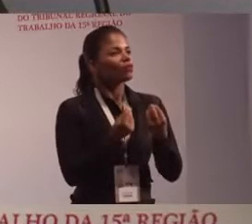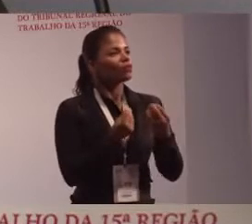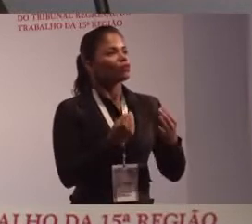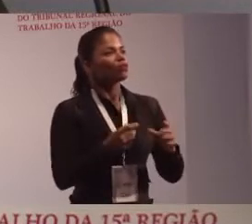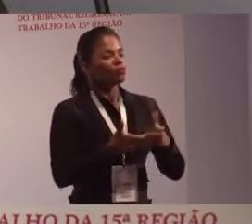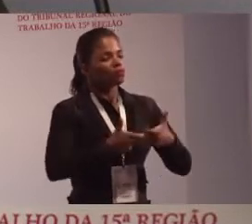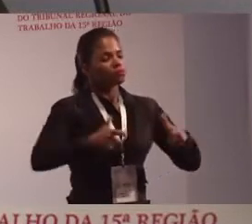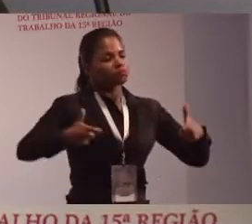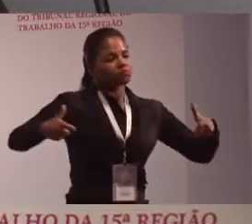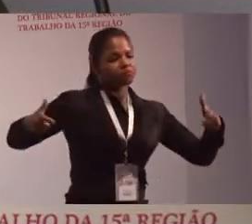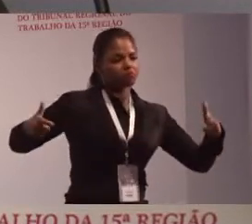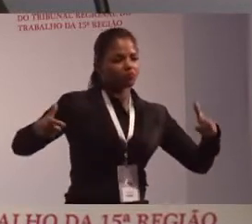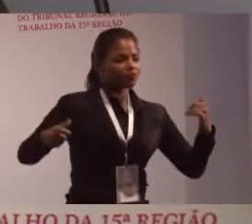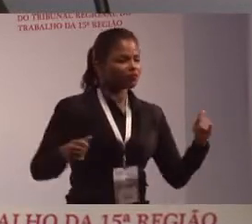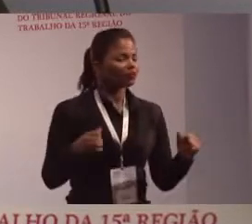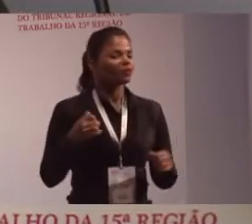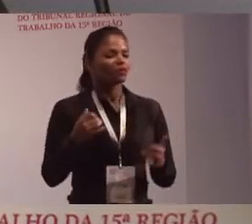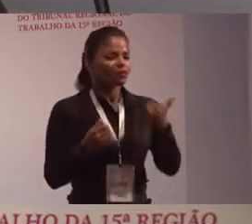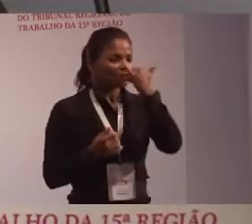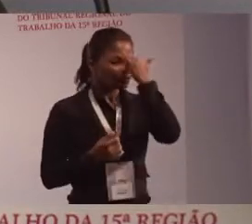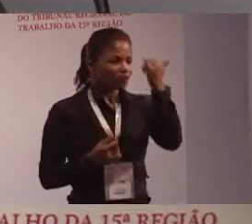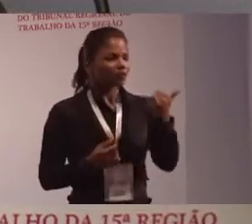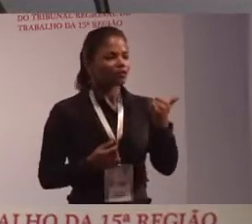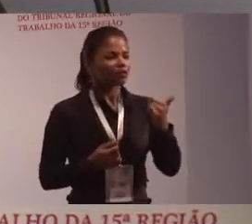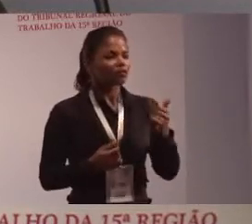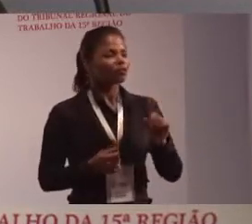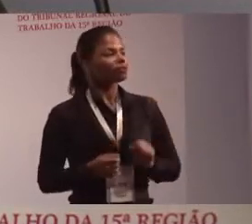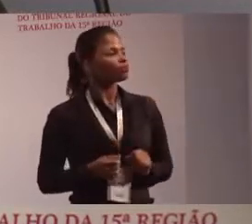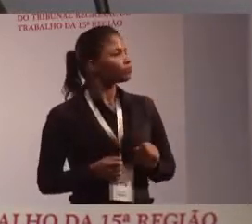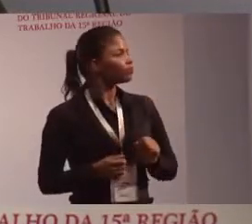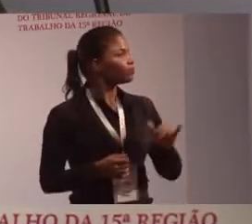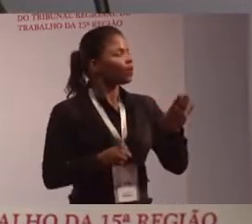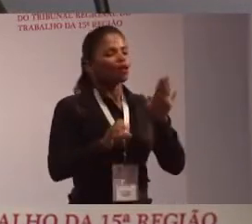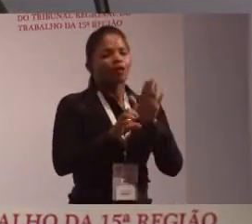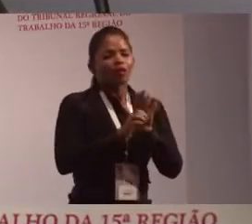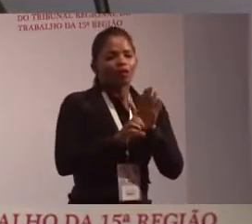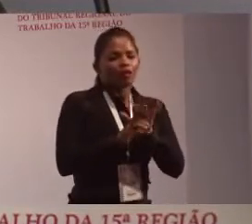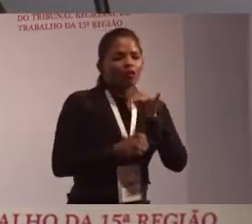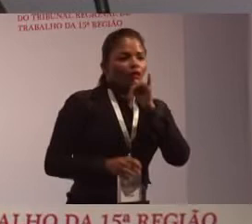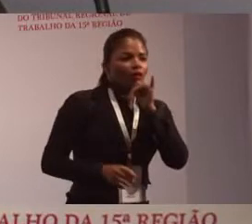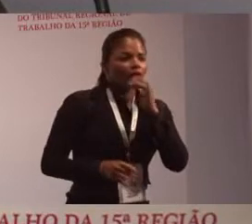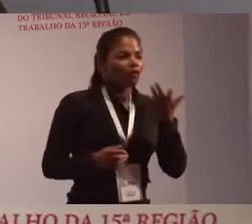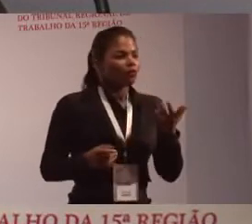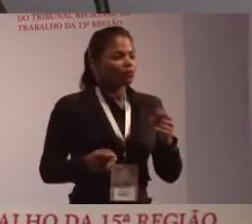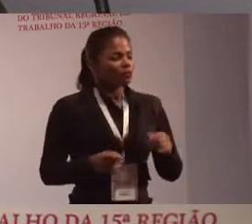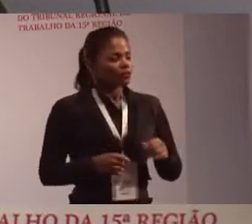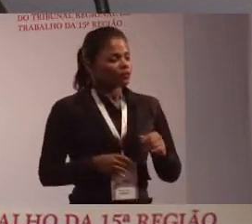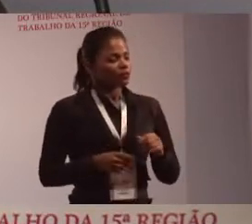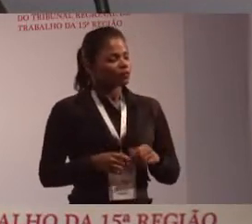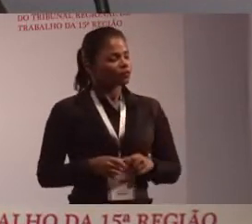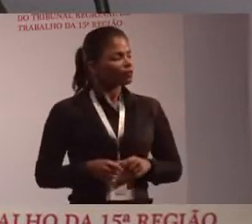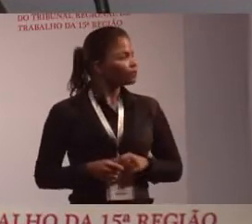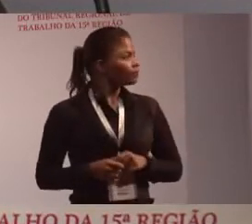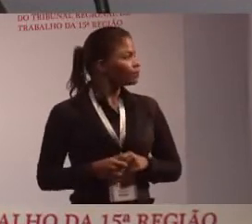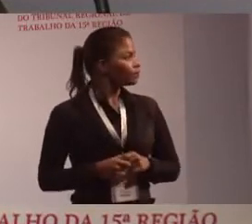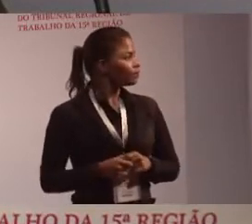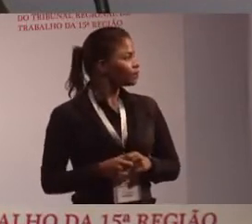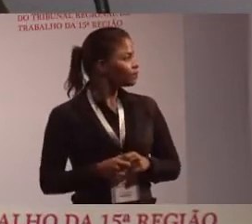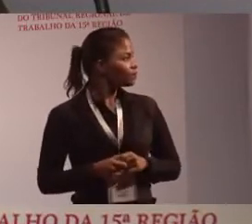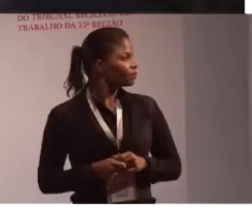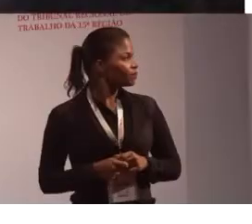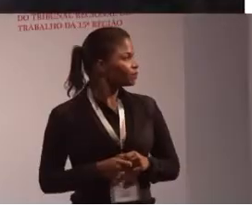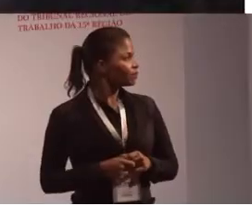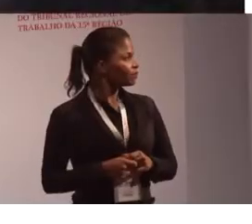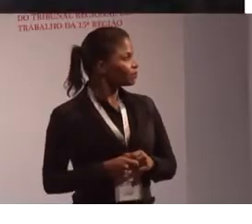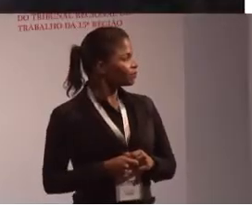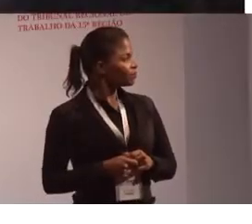um aumento do número de acidentes que se dêem, por exemplo, por conta de falhas nessa interação ser humano e máquina. Tá?